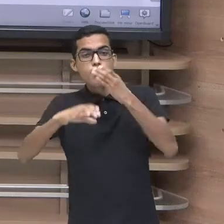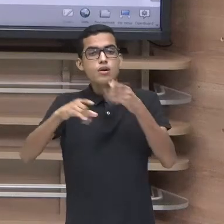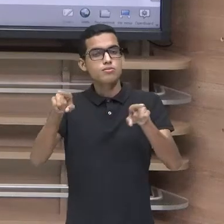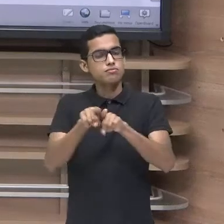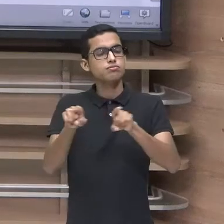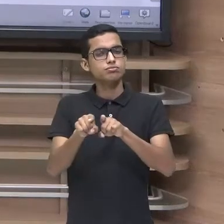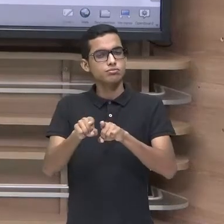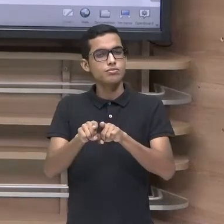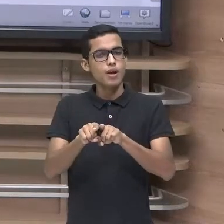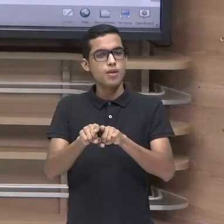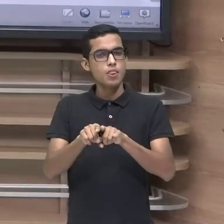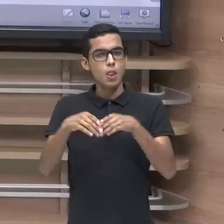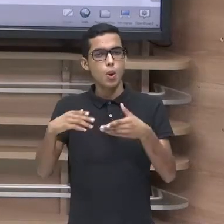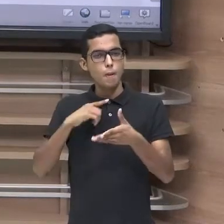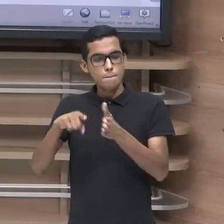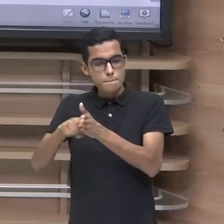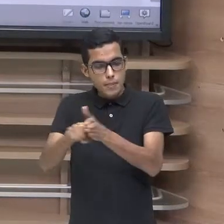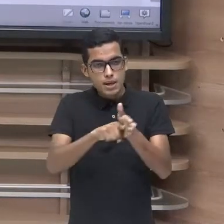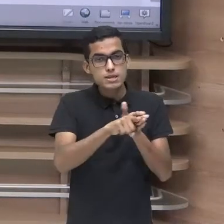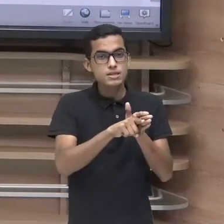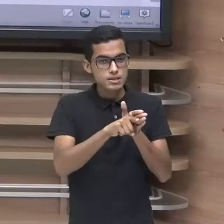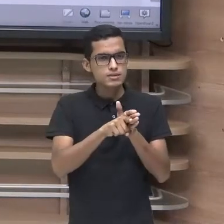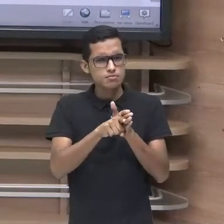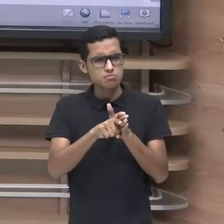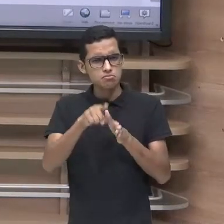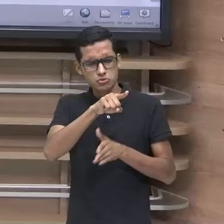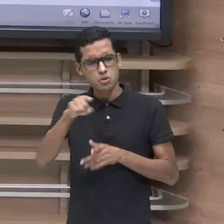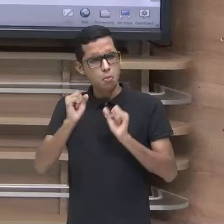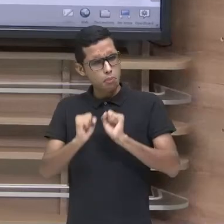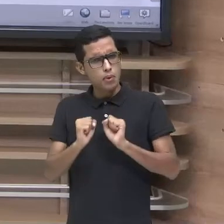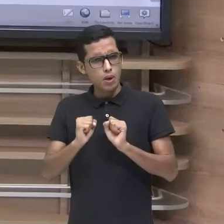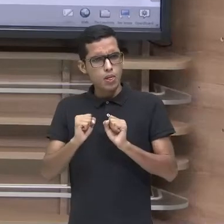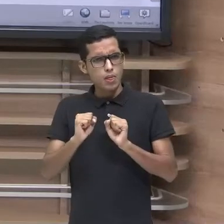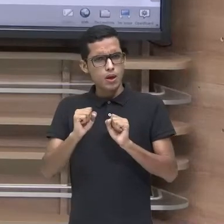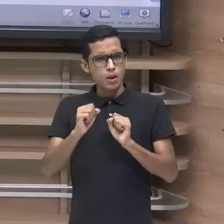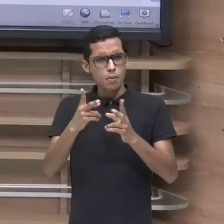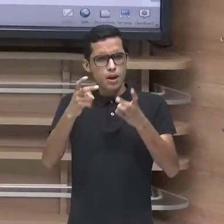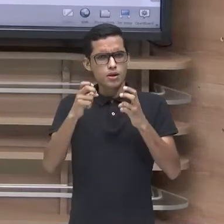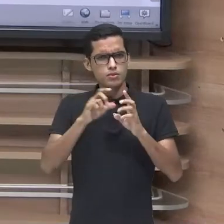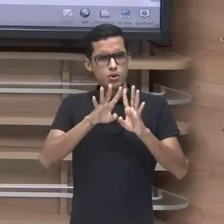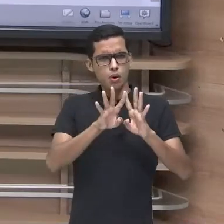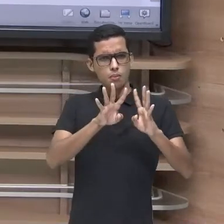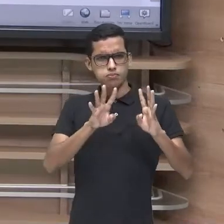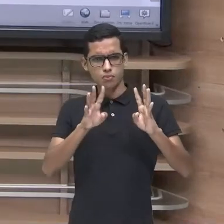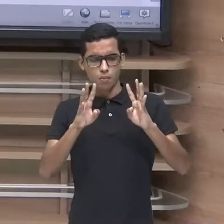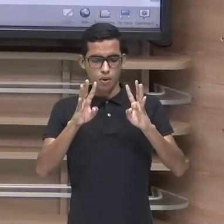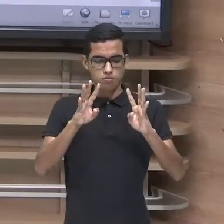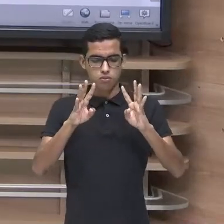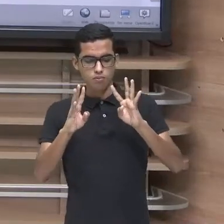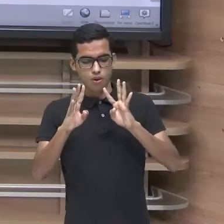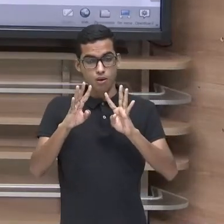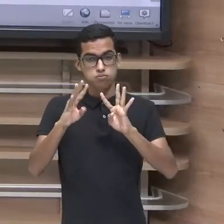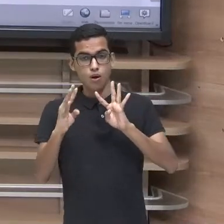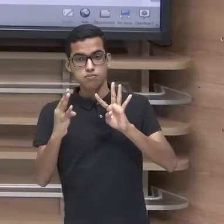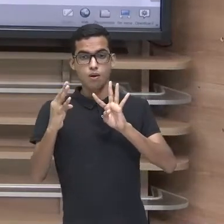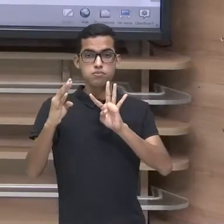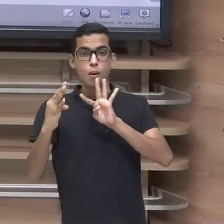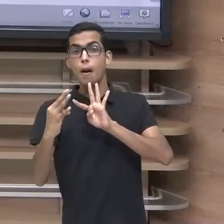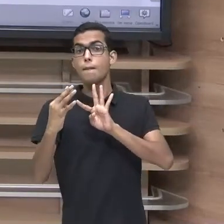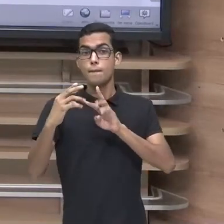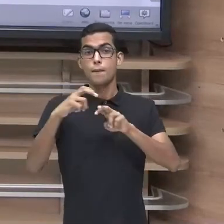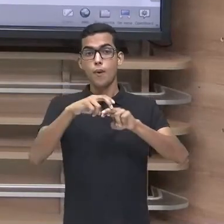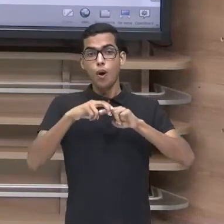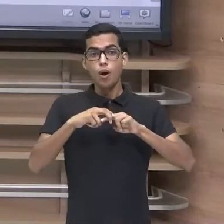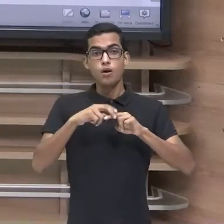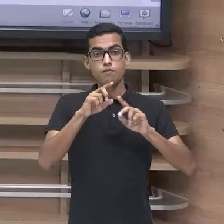um Google, pesquisa, ó, movimentos, o círculo, ele vai como se ele fosse girando em torno do próprio eixo, porque eles vão dando